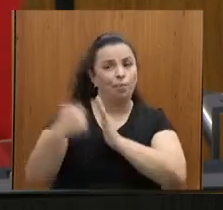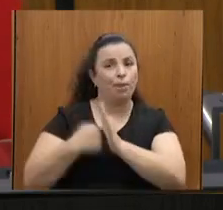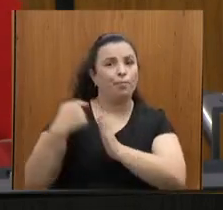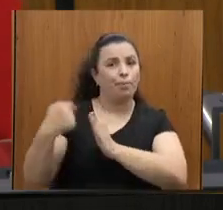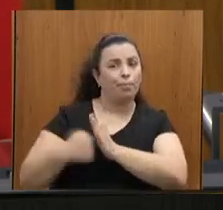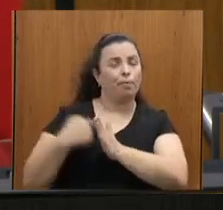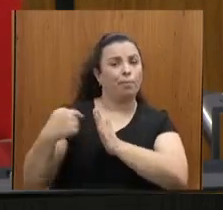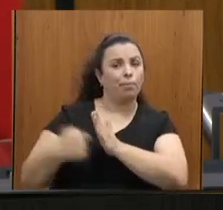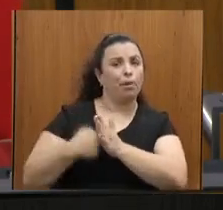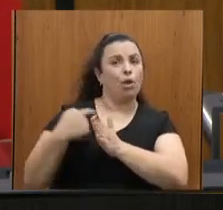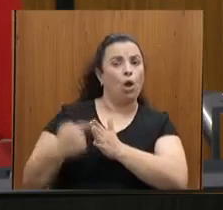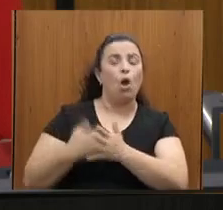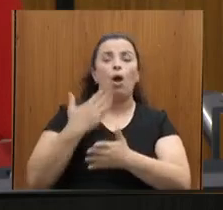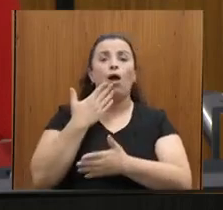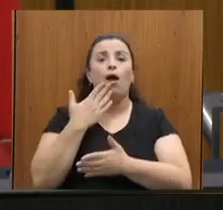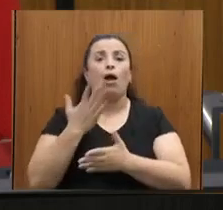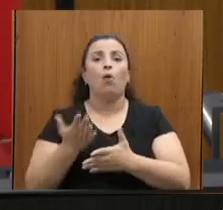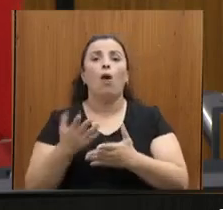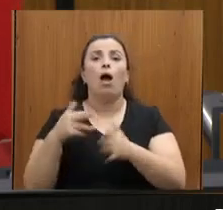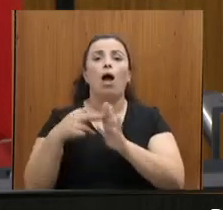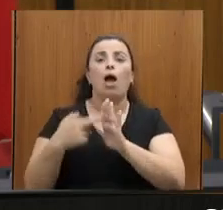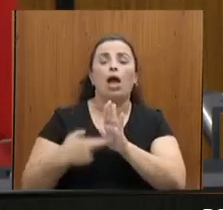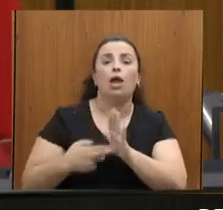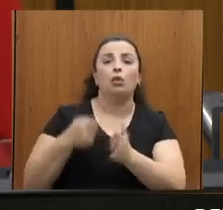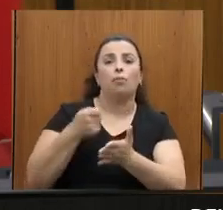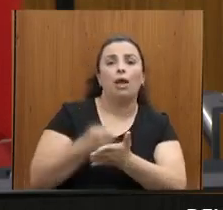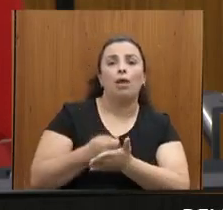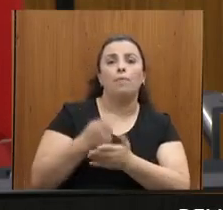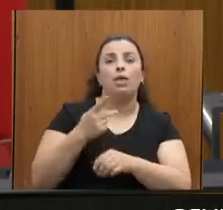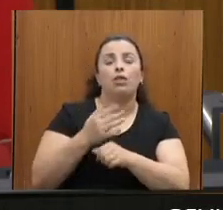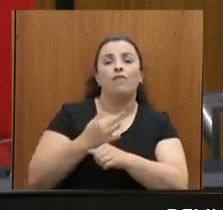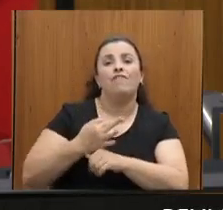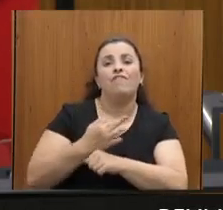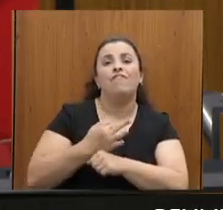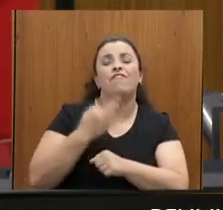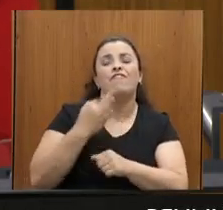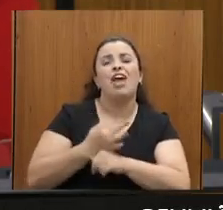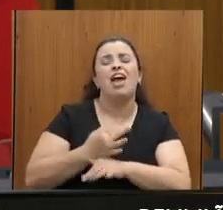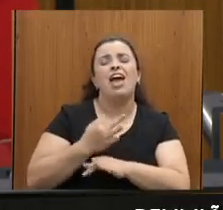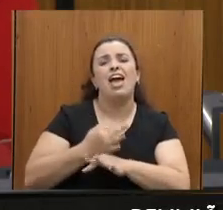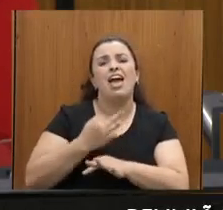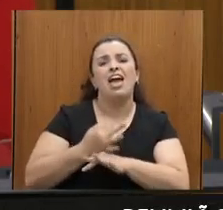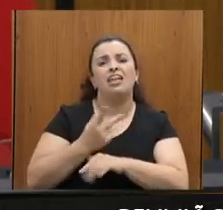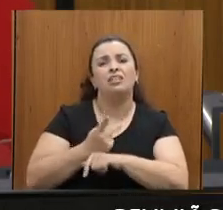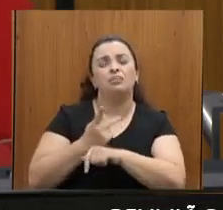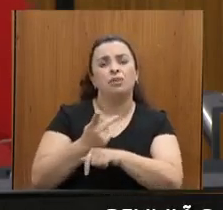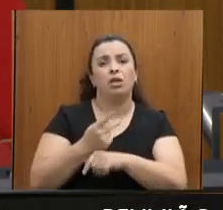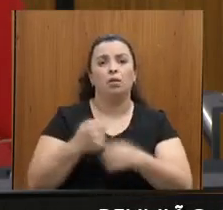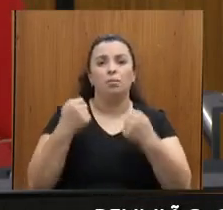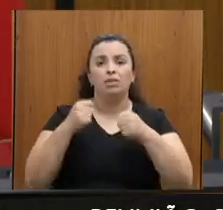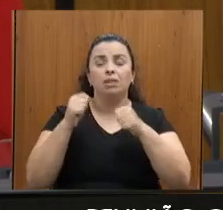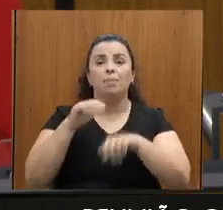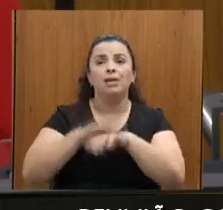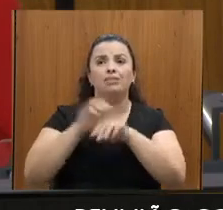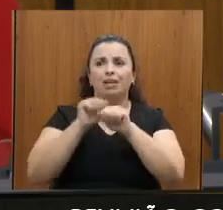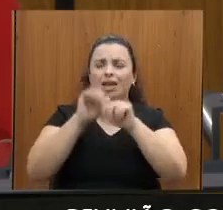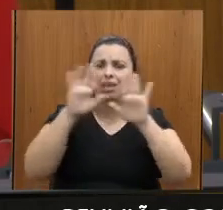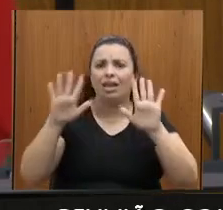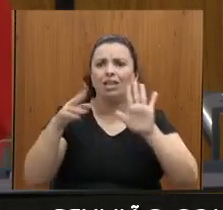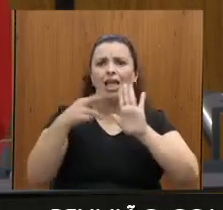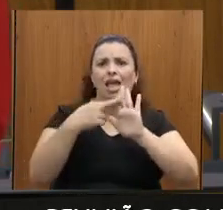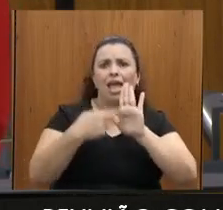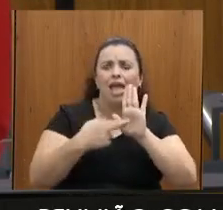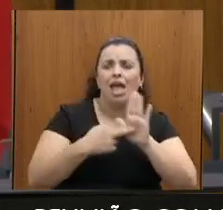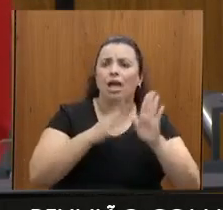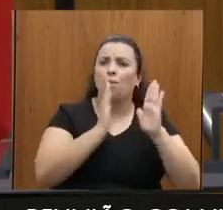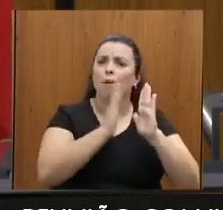critérios para o pagamento de férias-prêmio, é preciso dar transparência, critérios, cronograma.